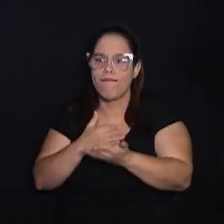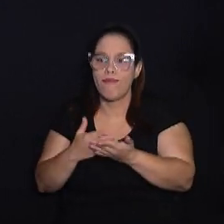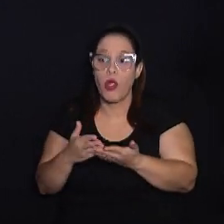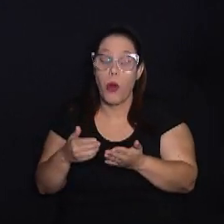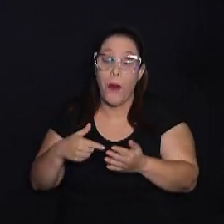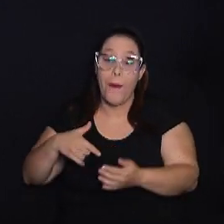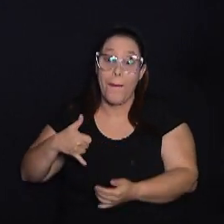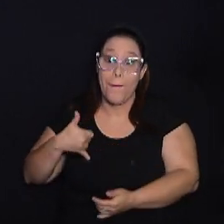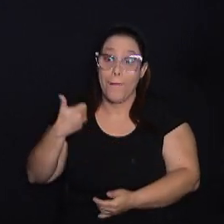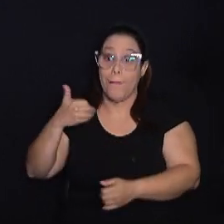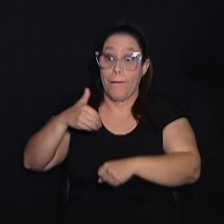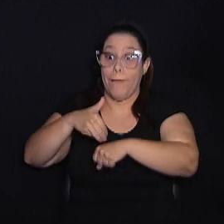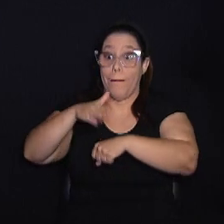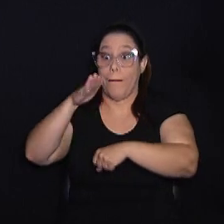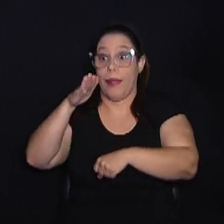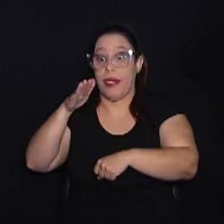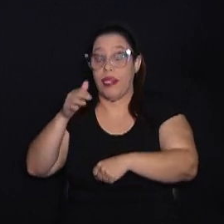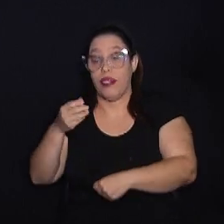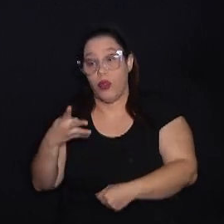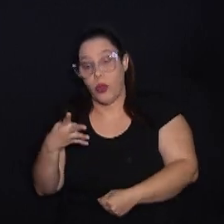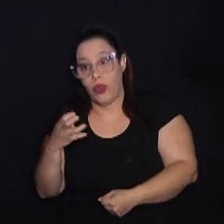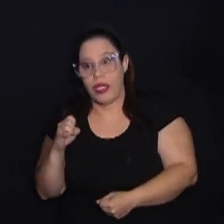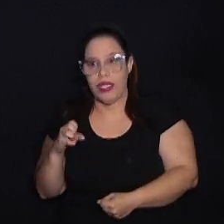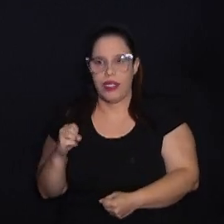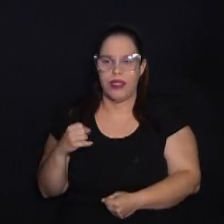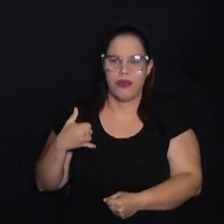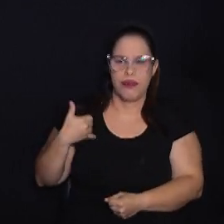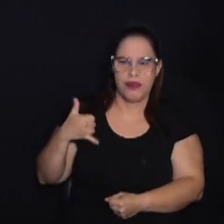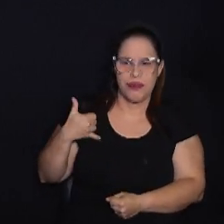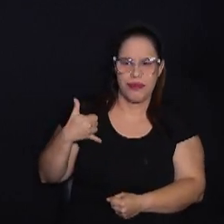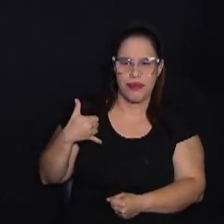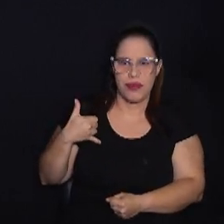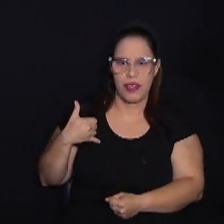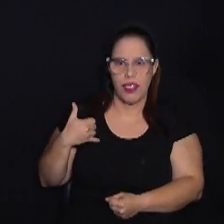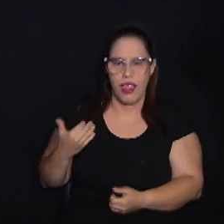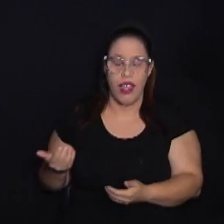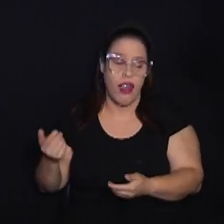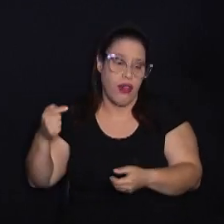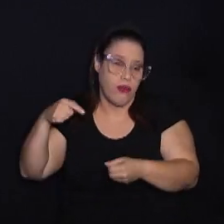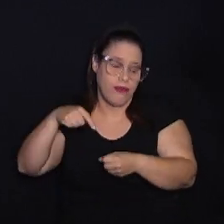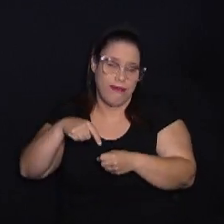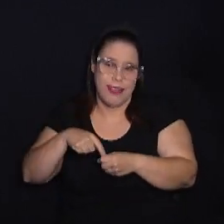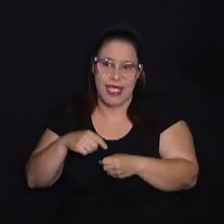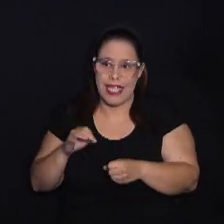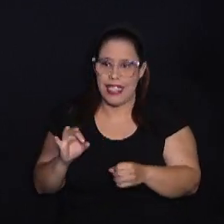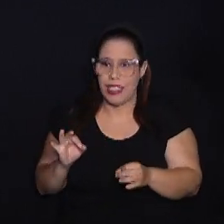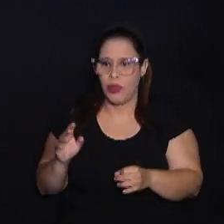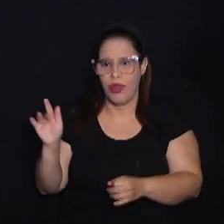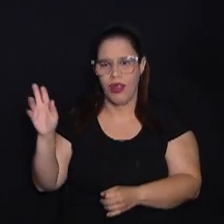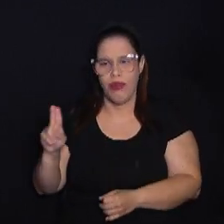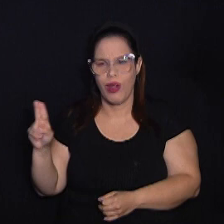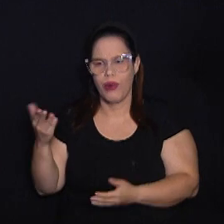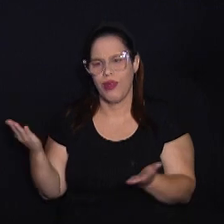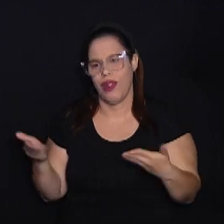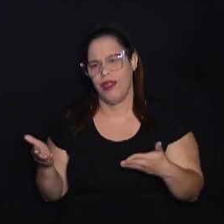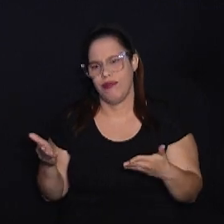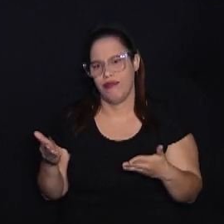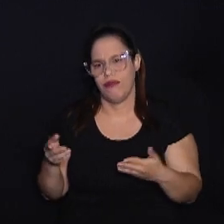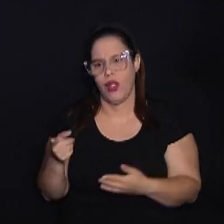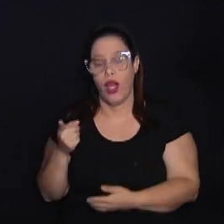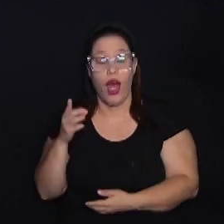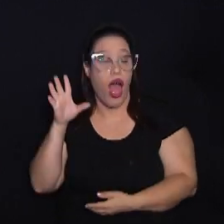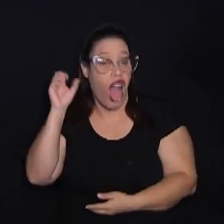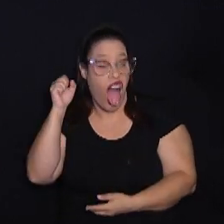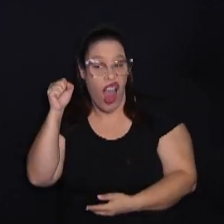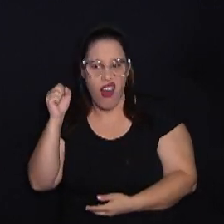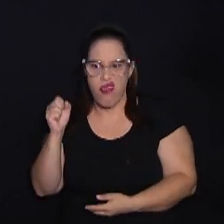idade, aos 40 anos, como se tivesse saído da faculdade. Que ouvi muitos